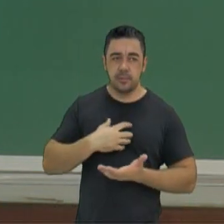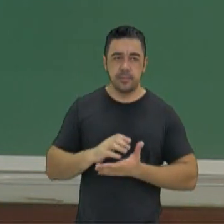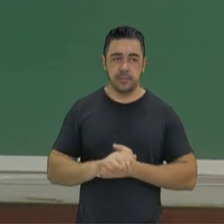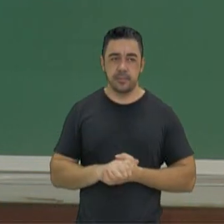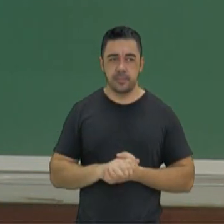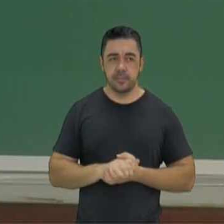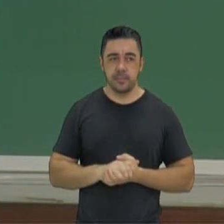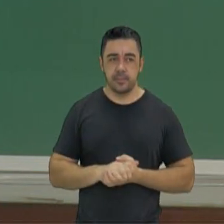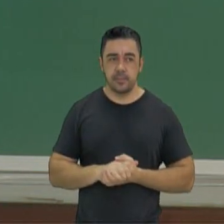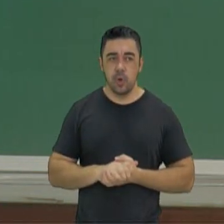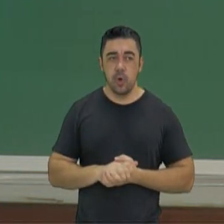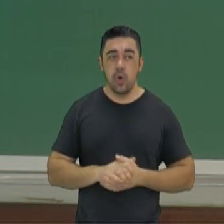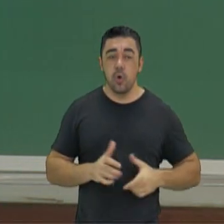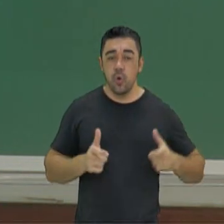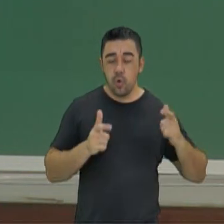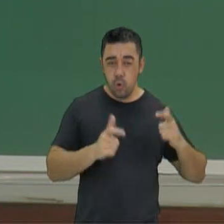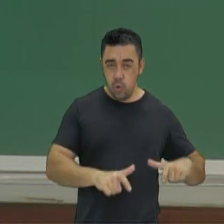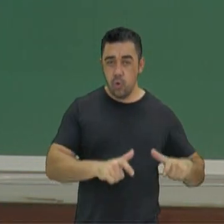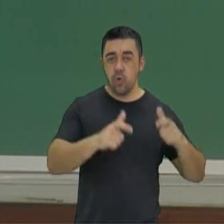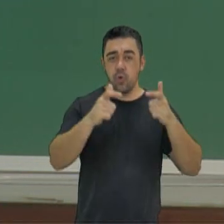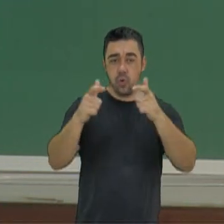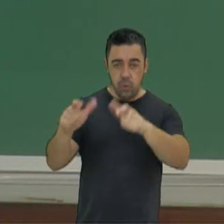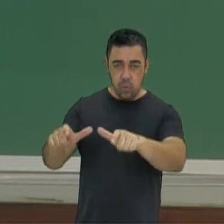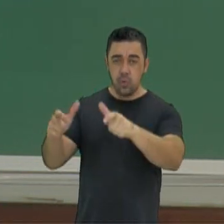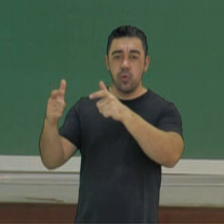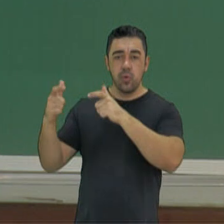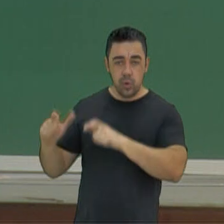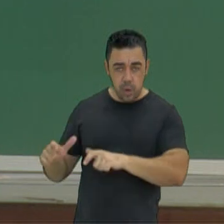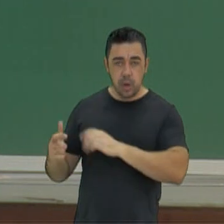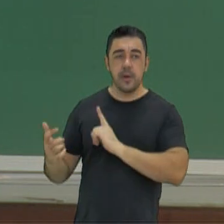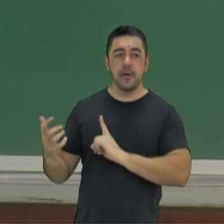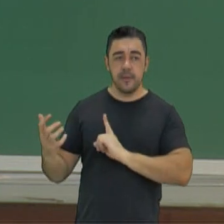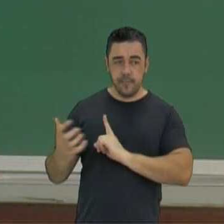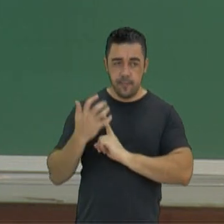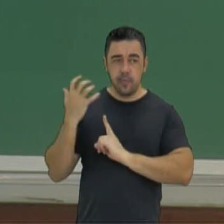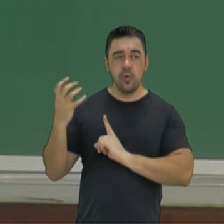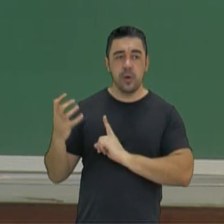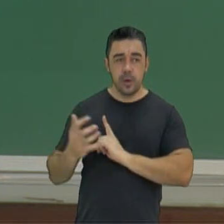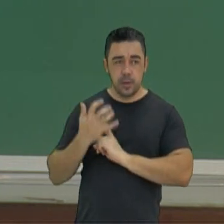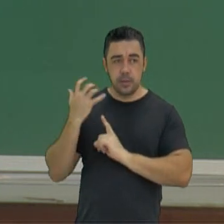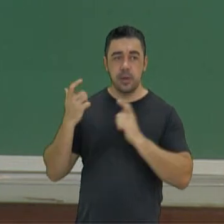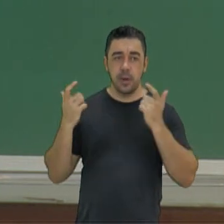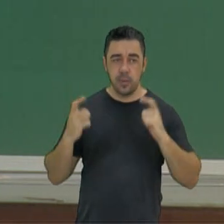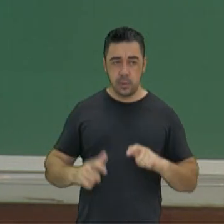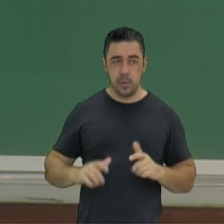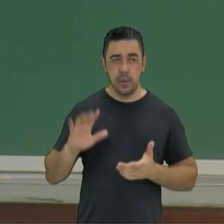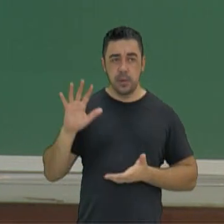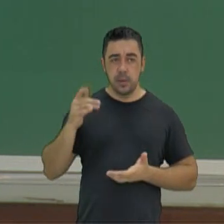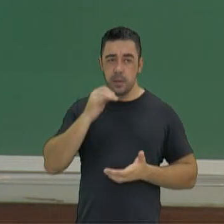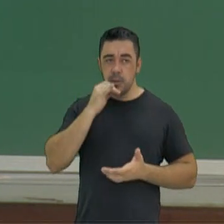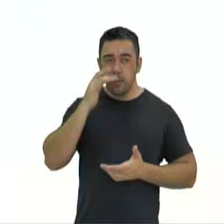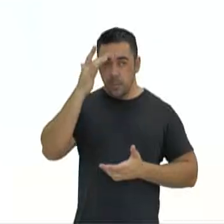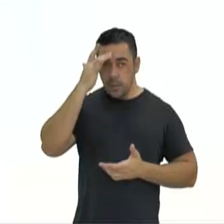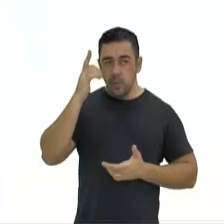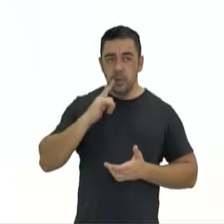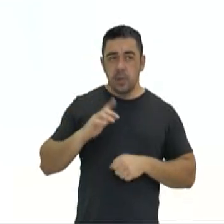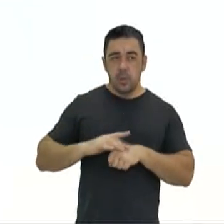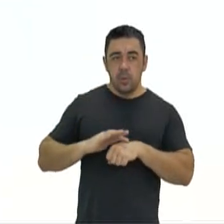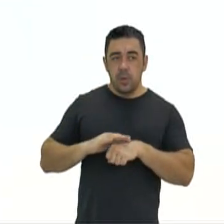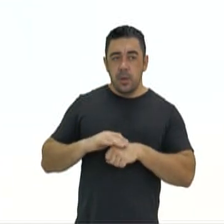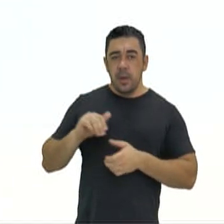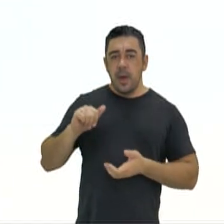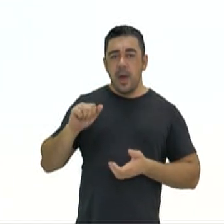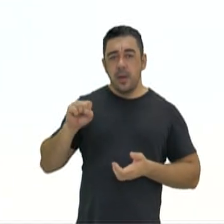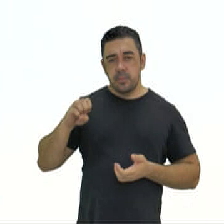O ambiente, então, ele vai influenciar o aparecimento desses sintomas na pessoa que apresenta asma. Então,